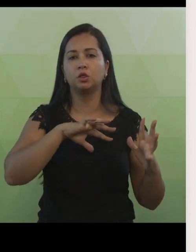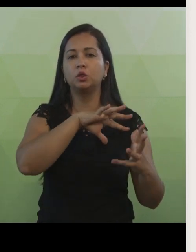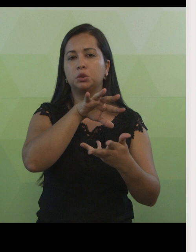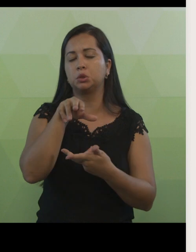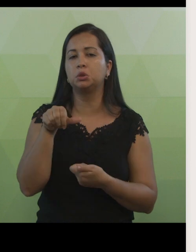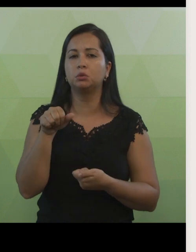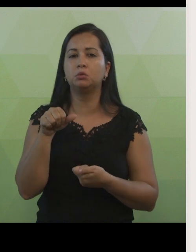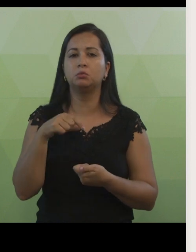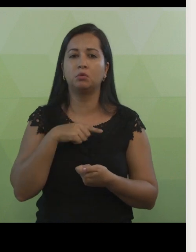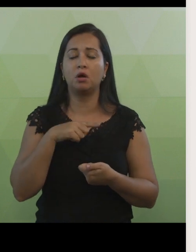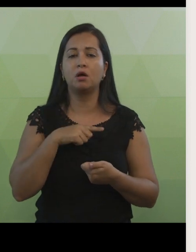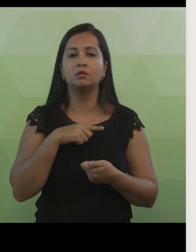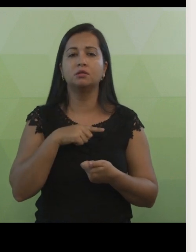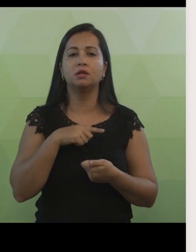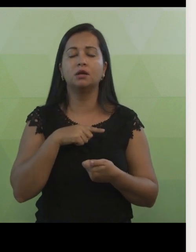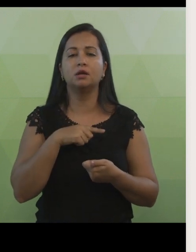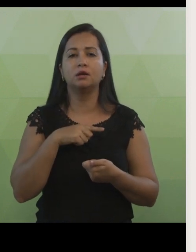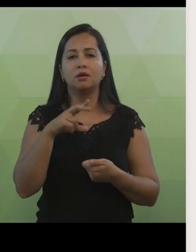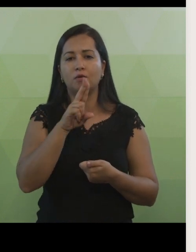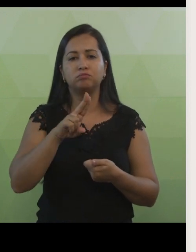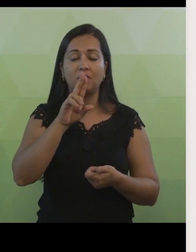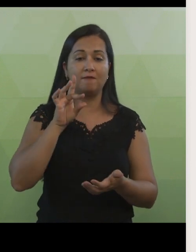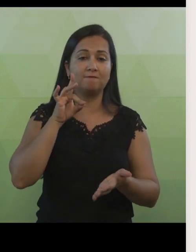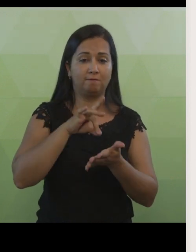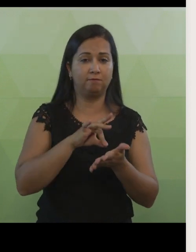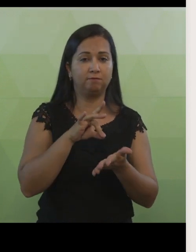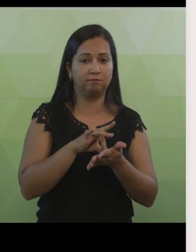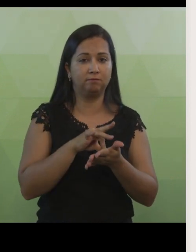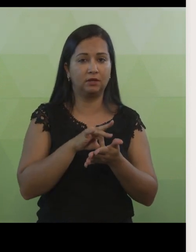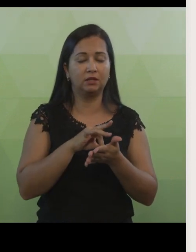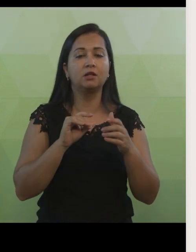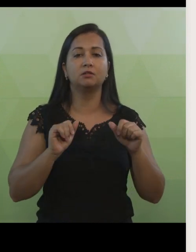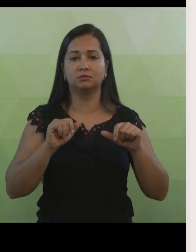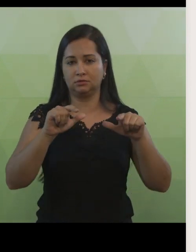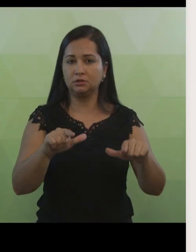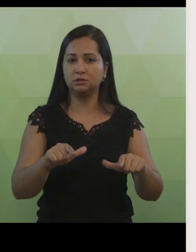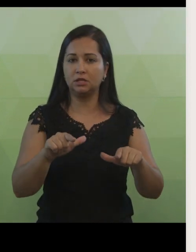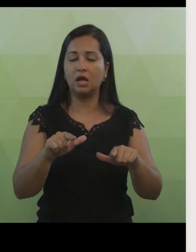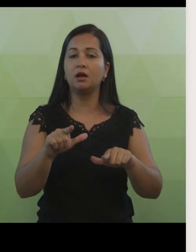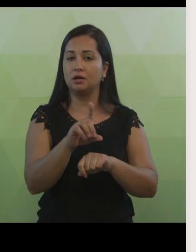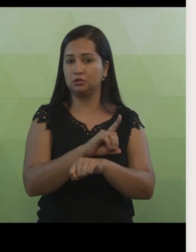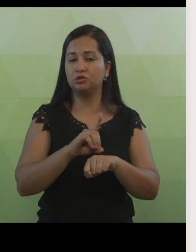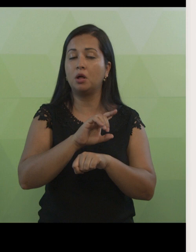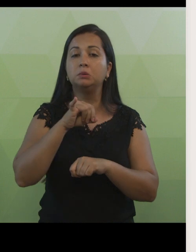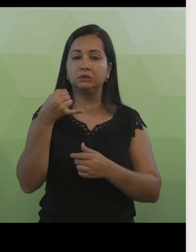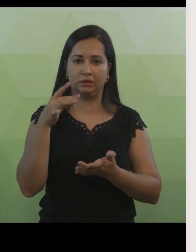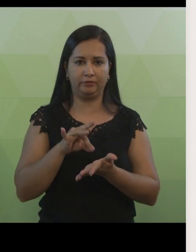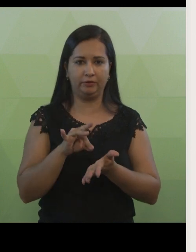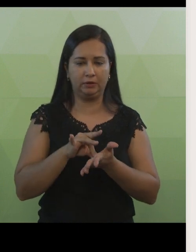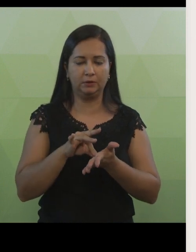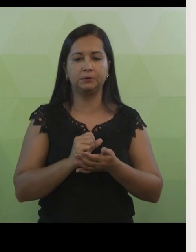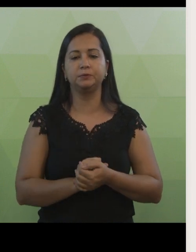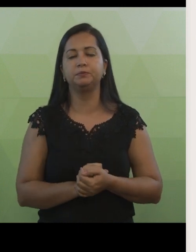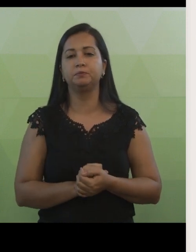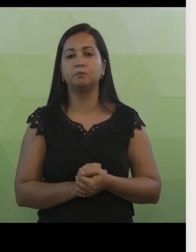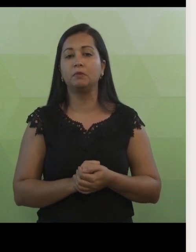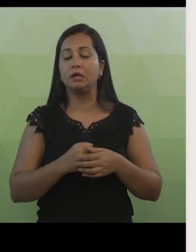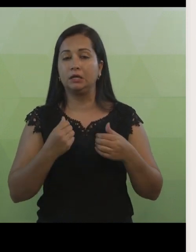autoridades certificadoras, ACs, no mundo, é fundamental a existência de uma infraestrutura para verificar a chave pública das autoridades